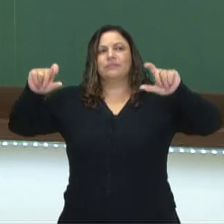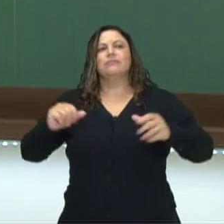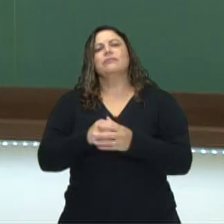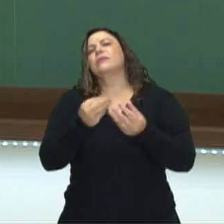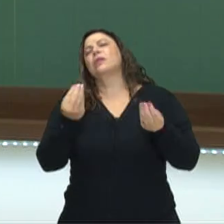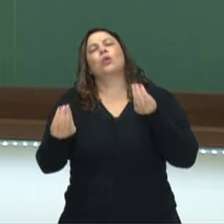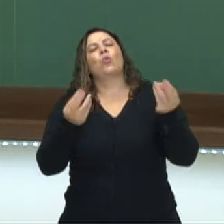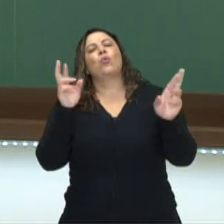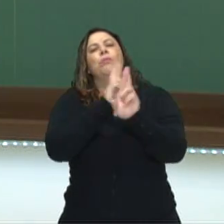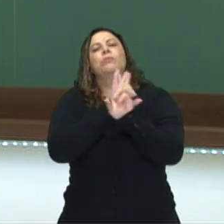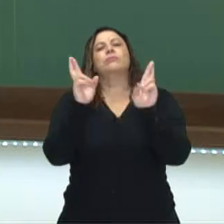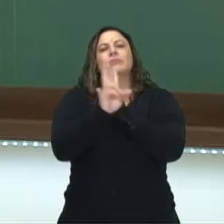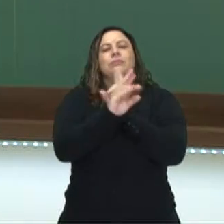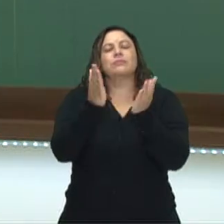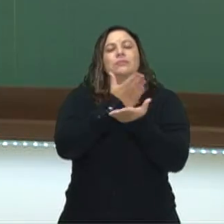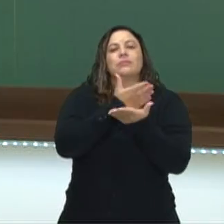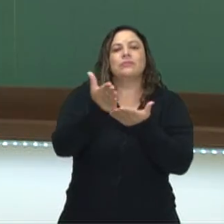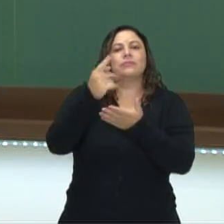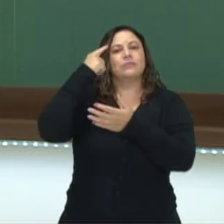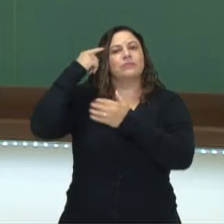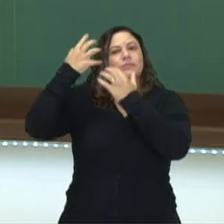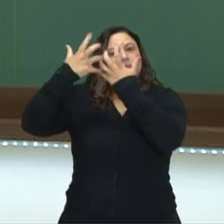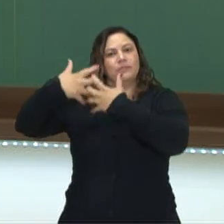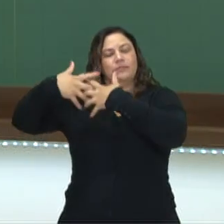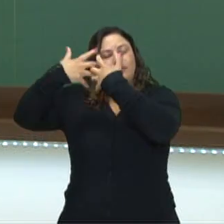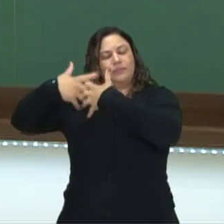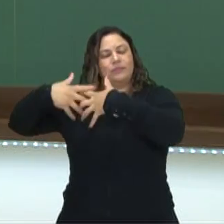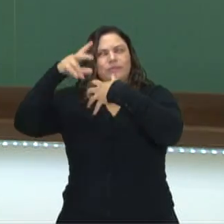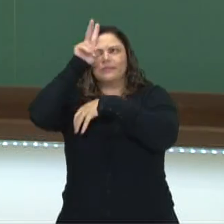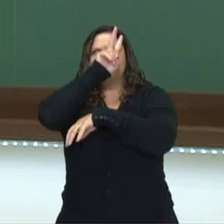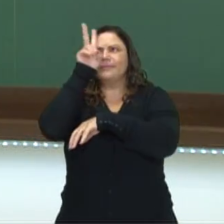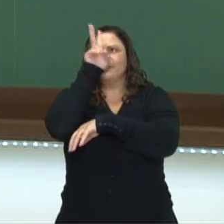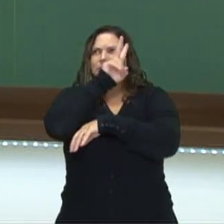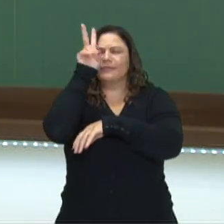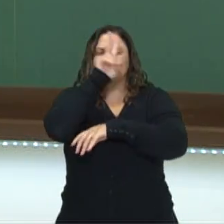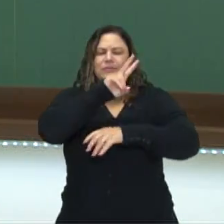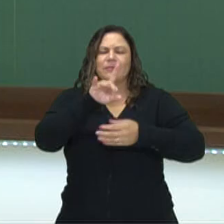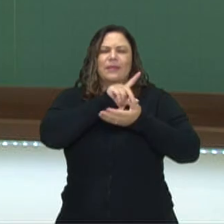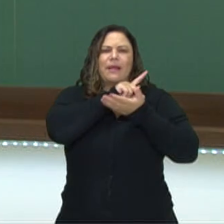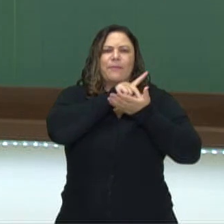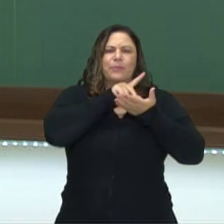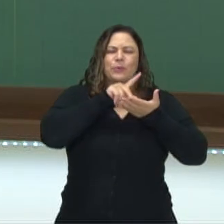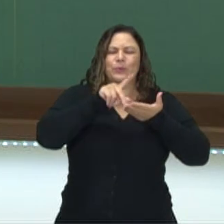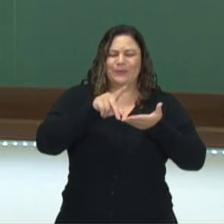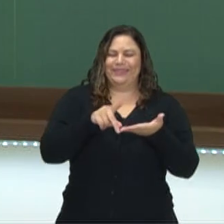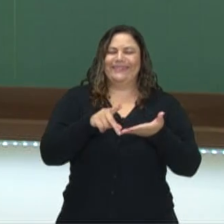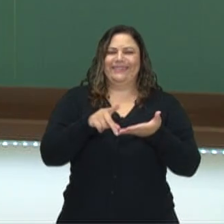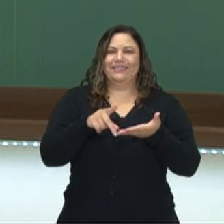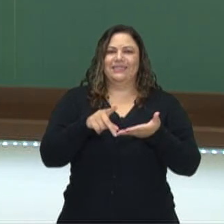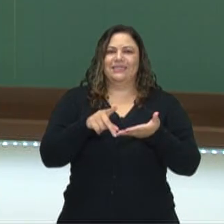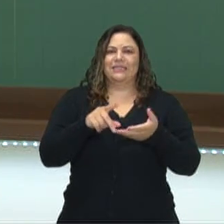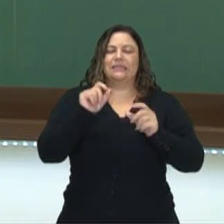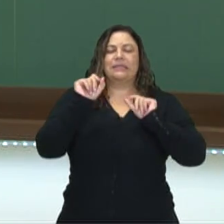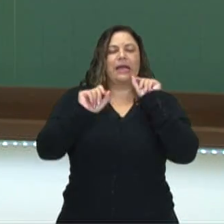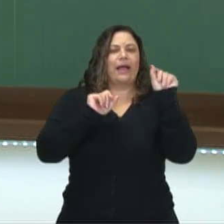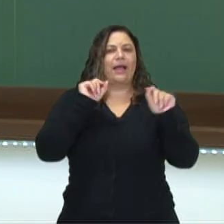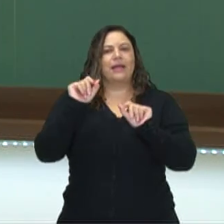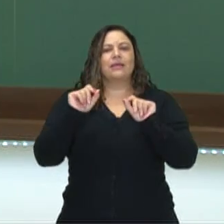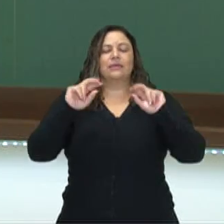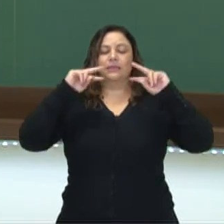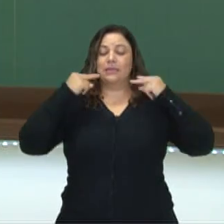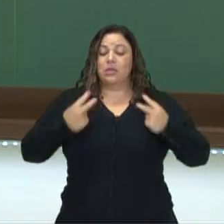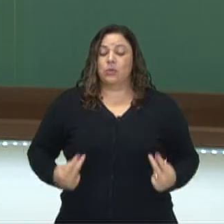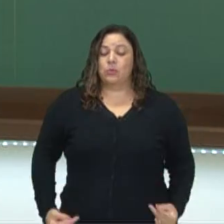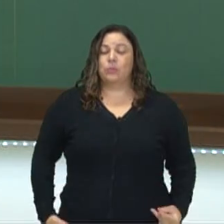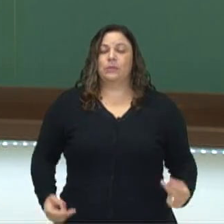relacionada a esse princípio racional. Lembrem lá da essência da substância homem, a substância ser